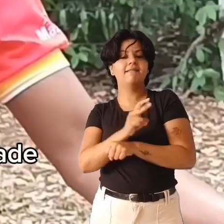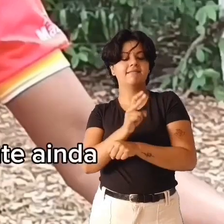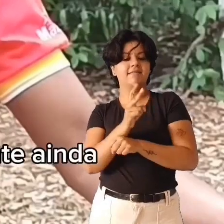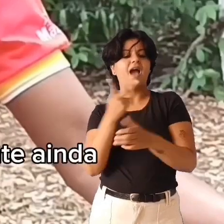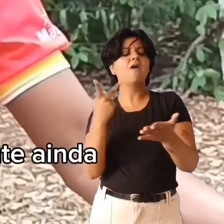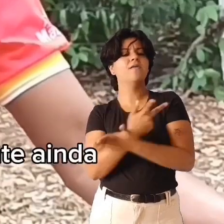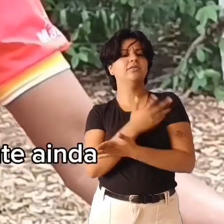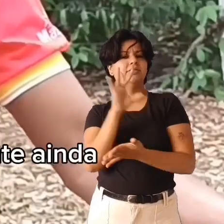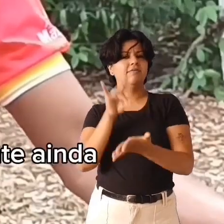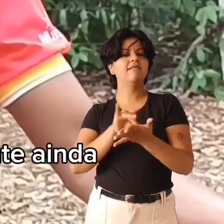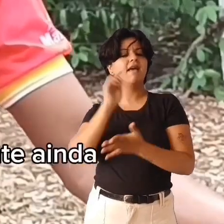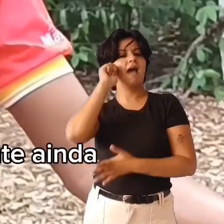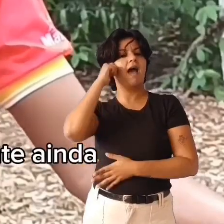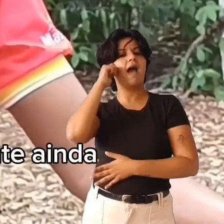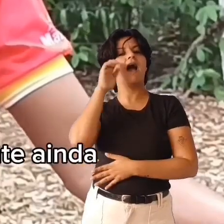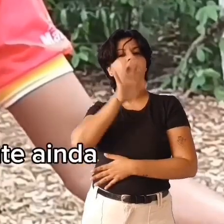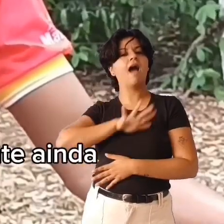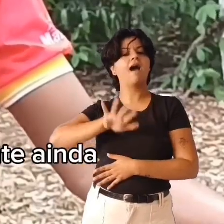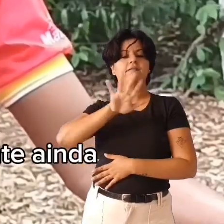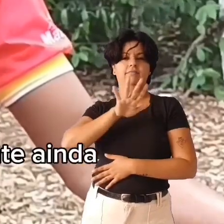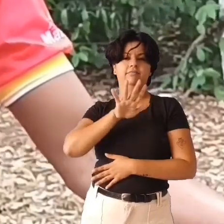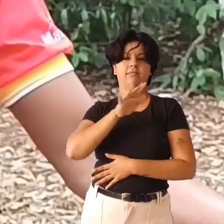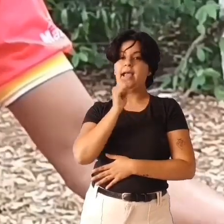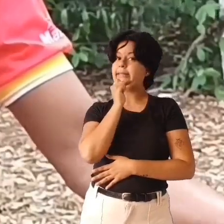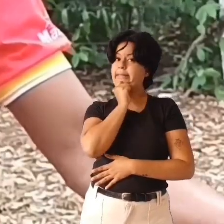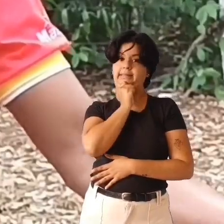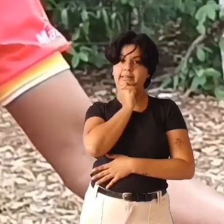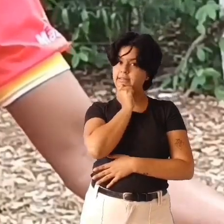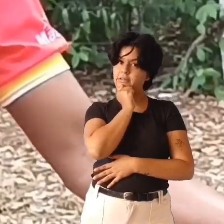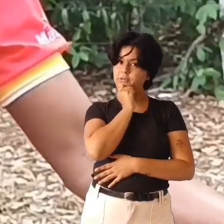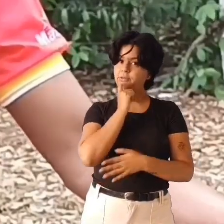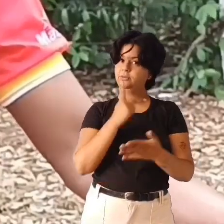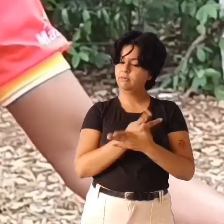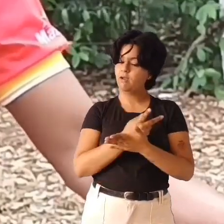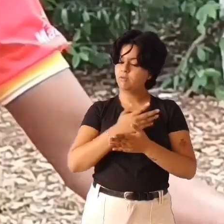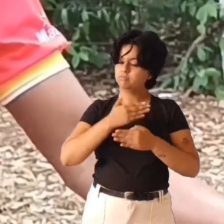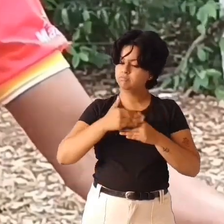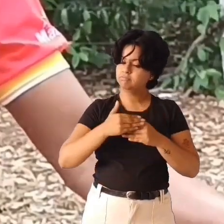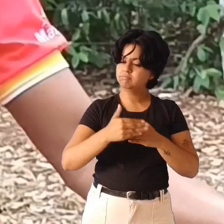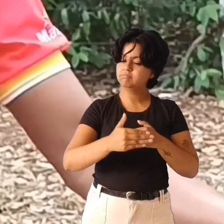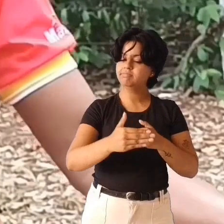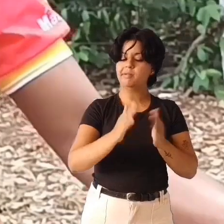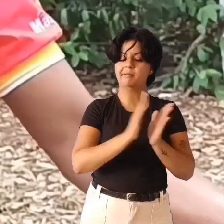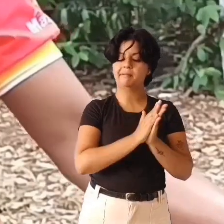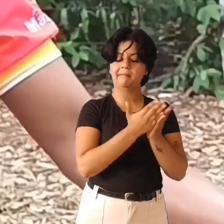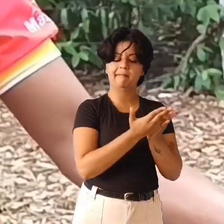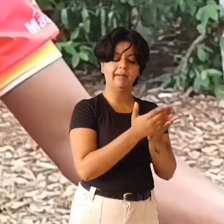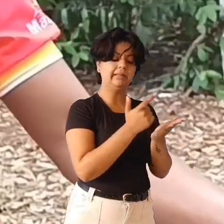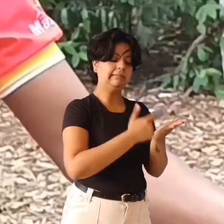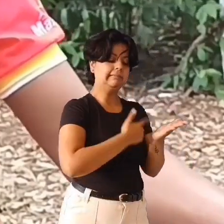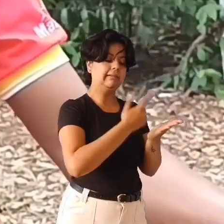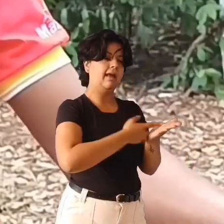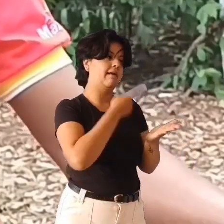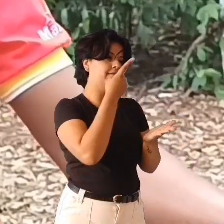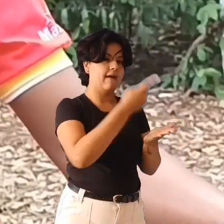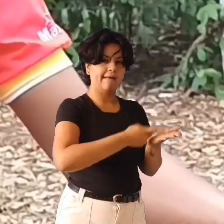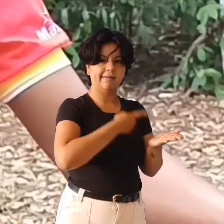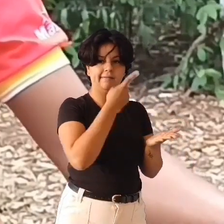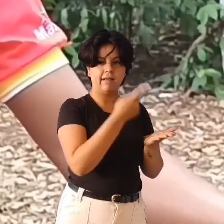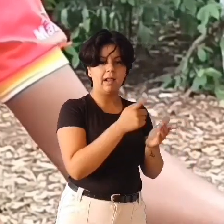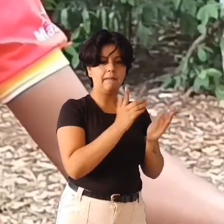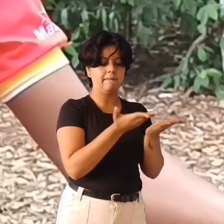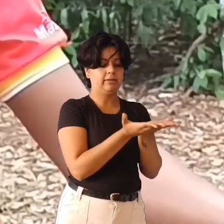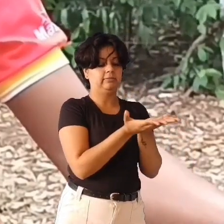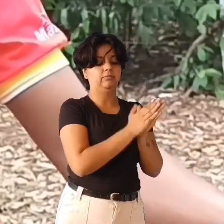de verdade, porque a educação afrodescendente realmente ainda não aconteceu. Ela continua no livro ainda, ela continua na falácia do